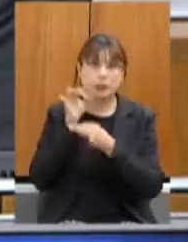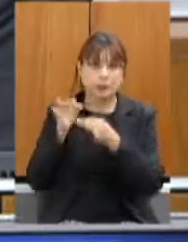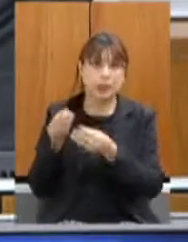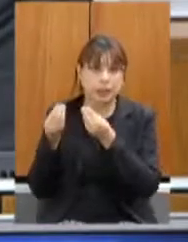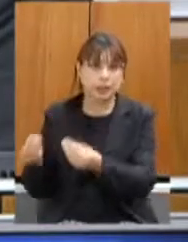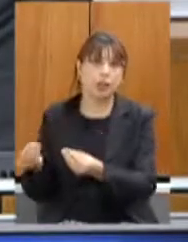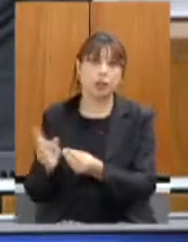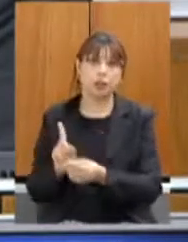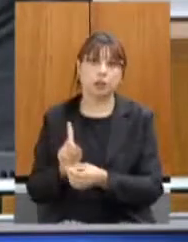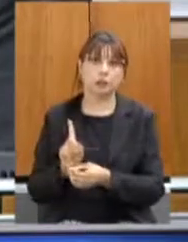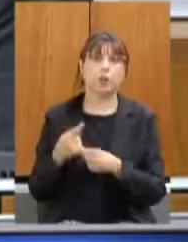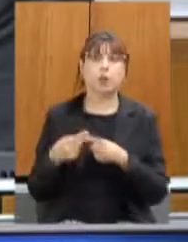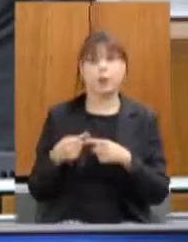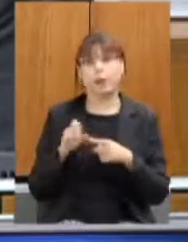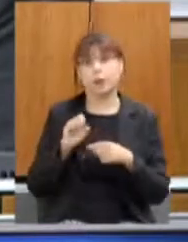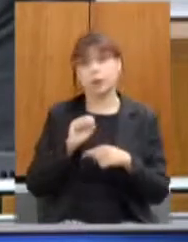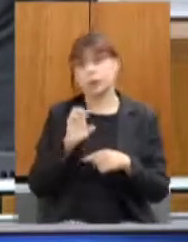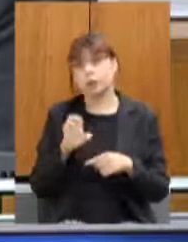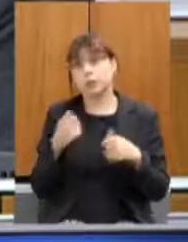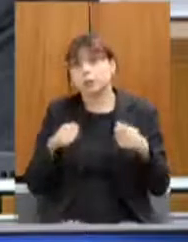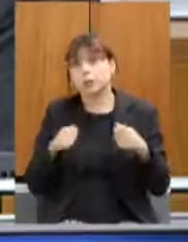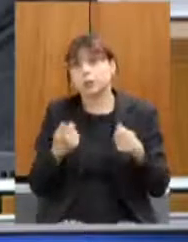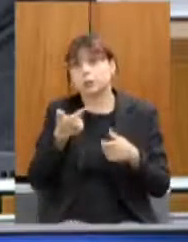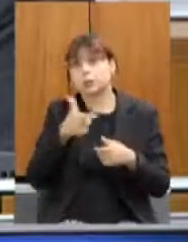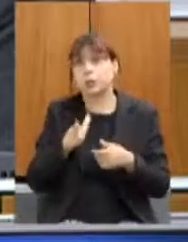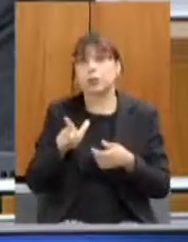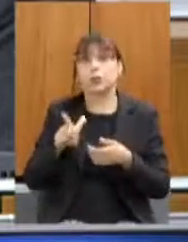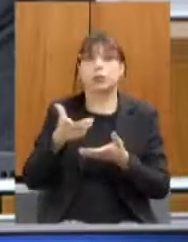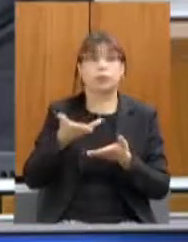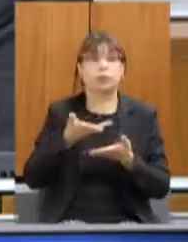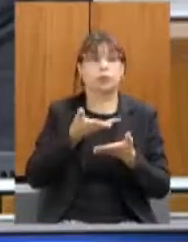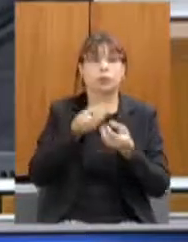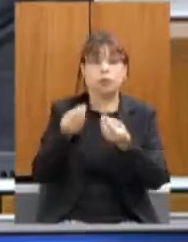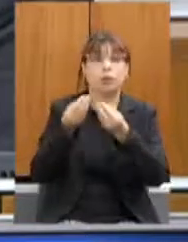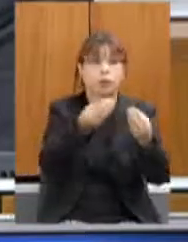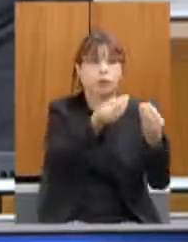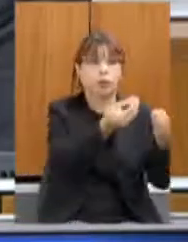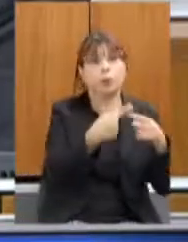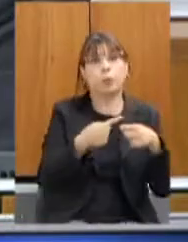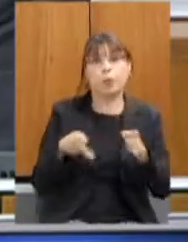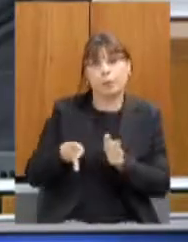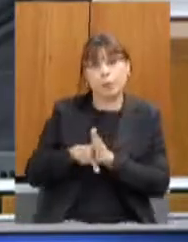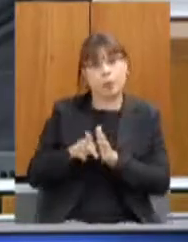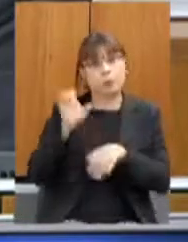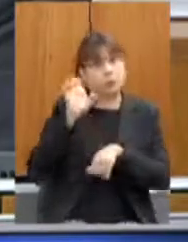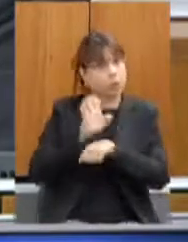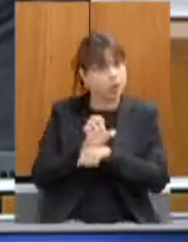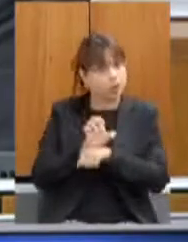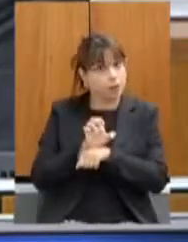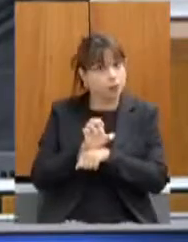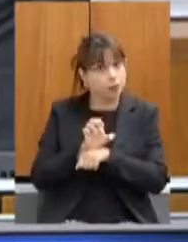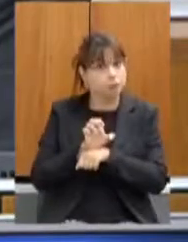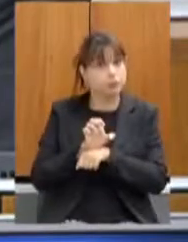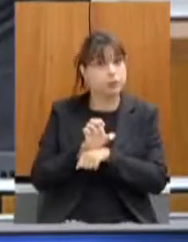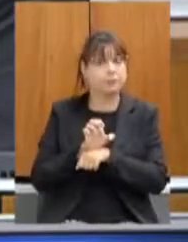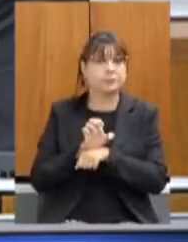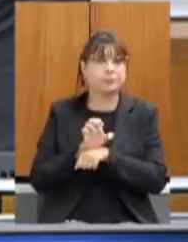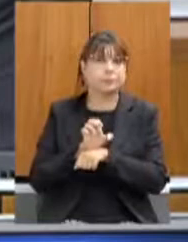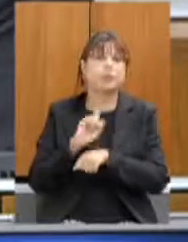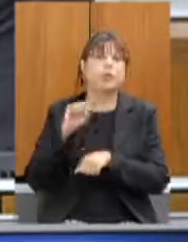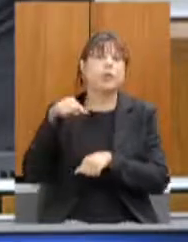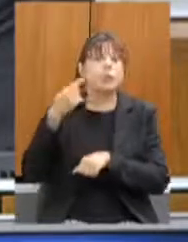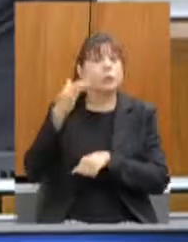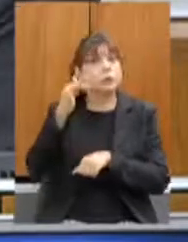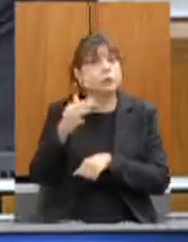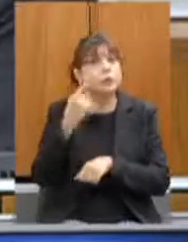e se houver necessidade de redistribuição desses equipamentos ainda são do estado e depois nós vamos ter que ver